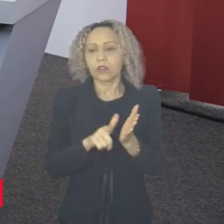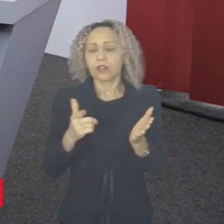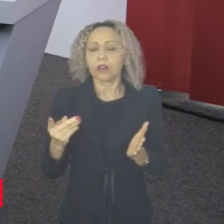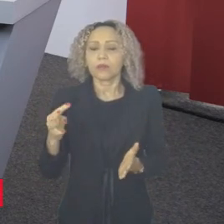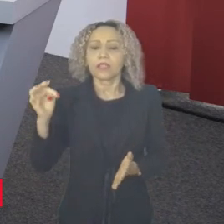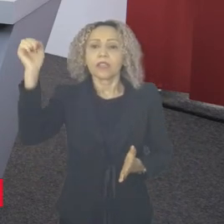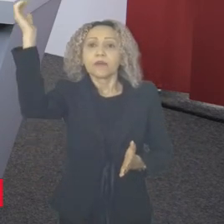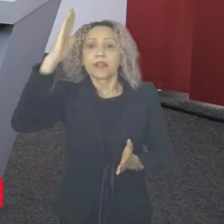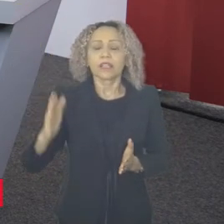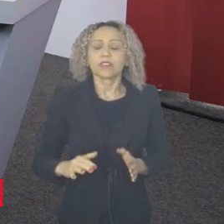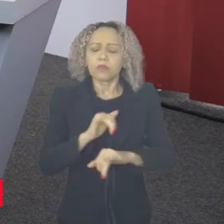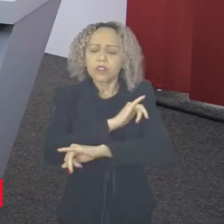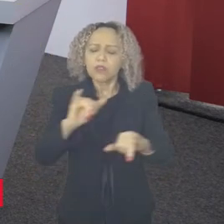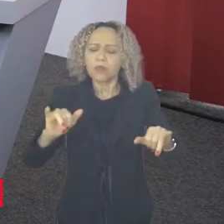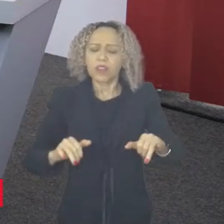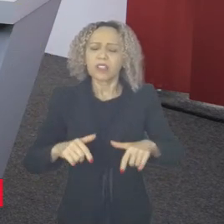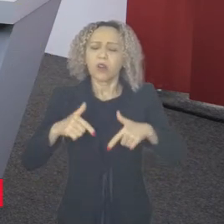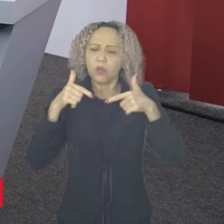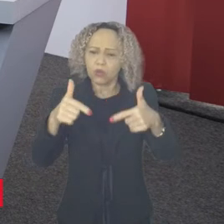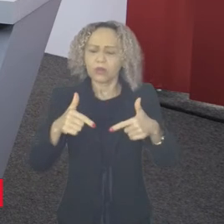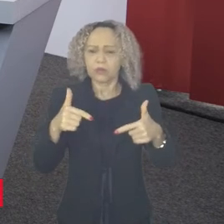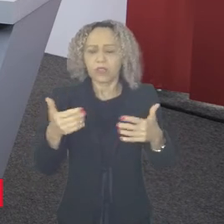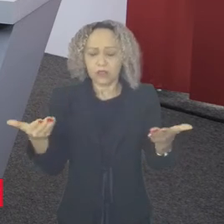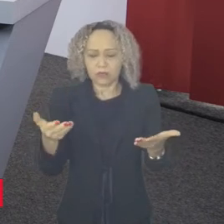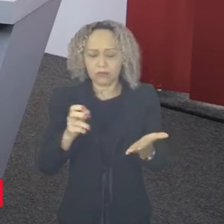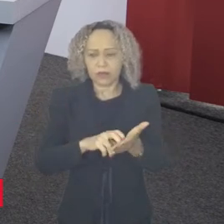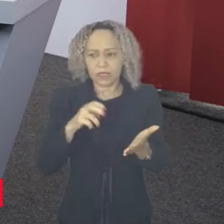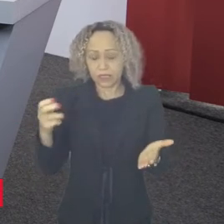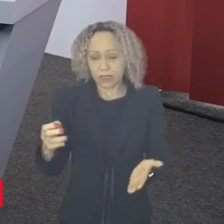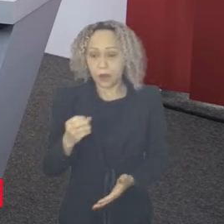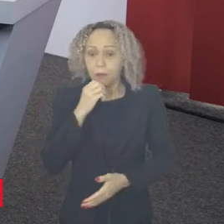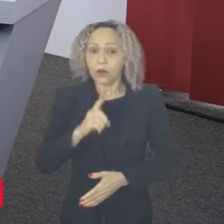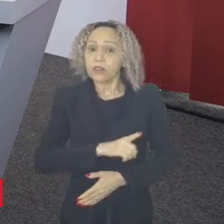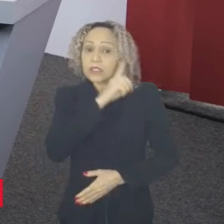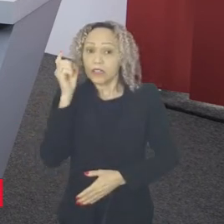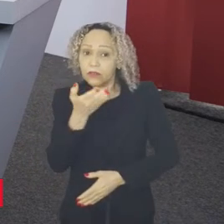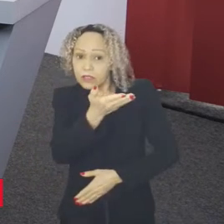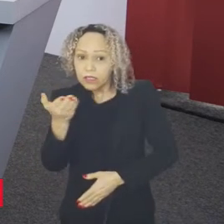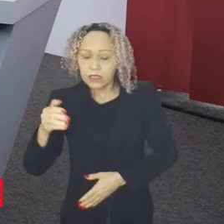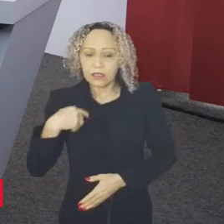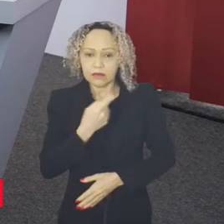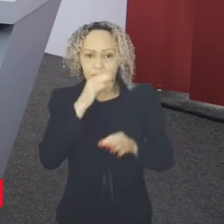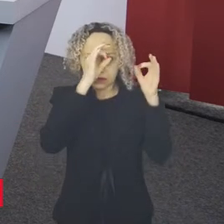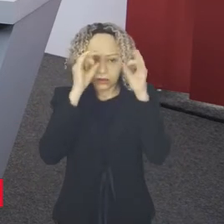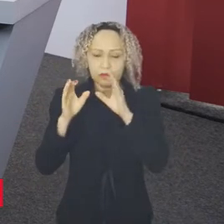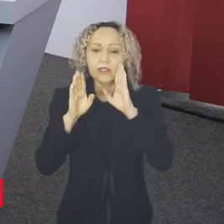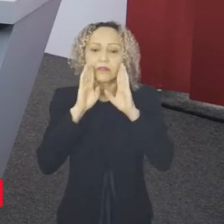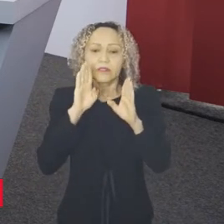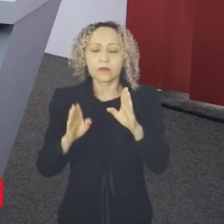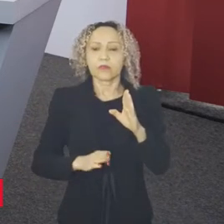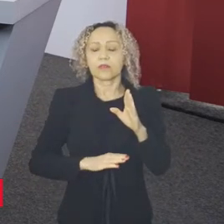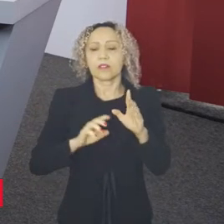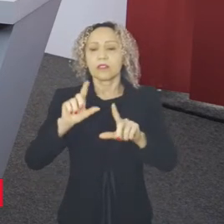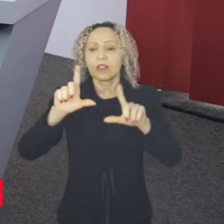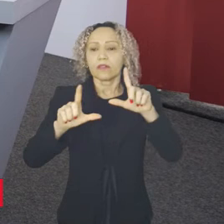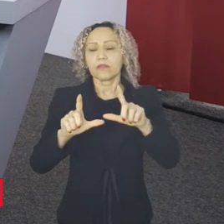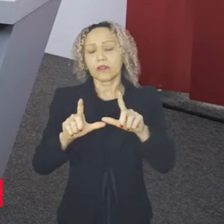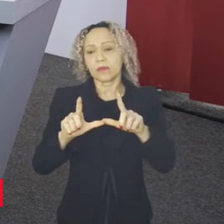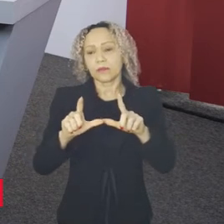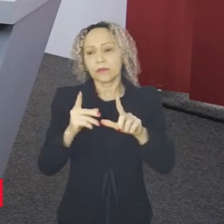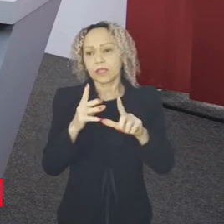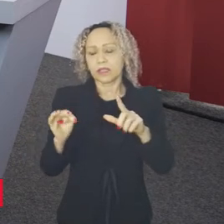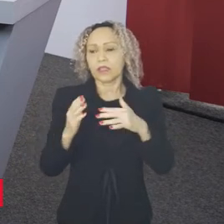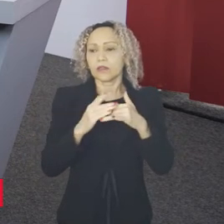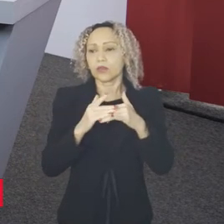luta popular na sua manhã. Bom dia para você que está com a gente pelo Facebook, pela TV PT no YouTube ou pela Rádio PT